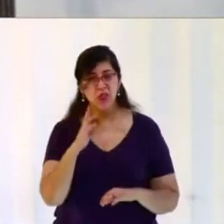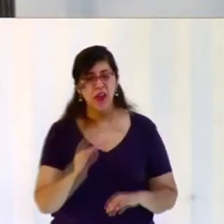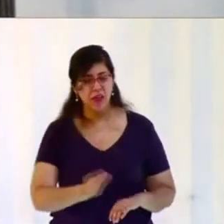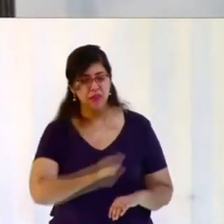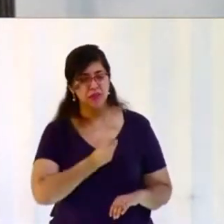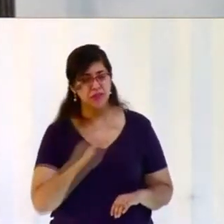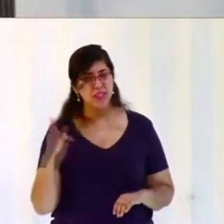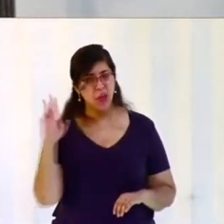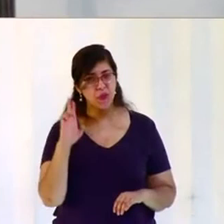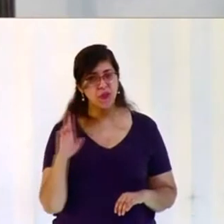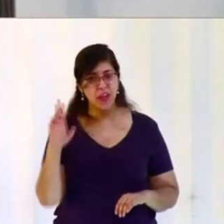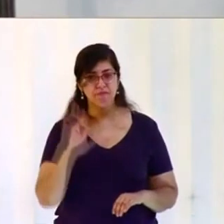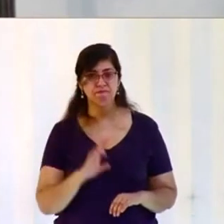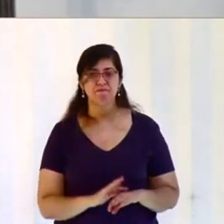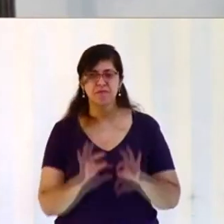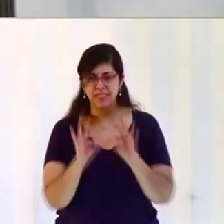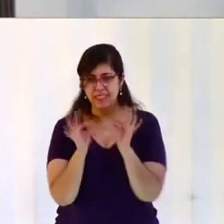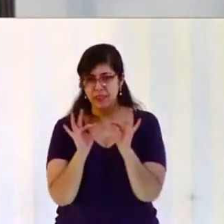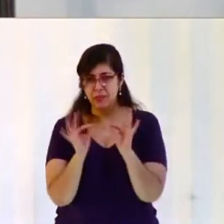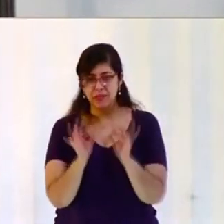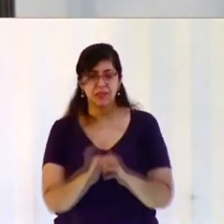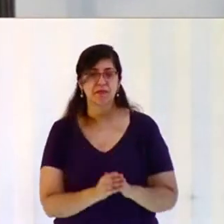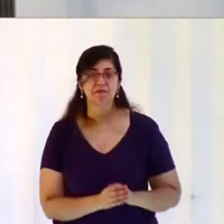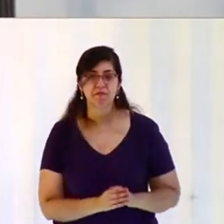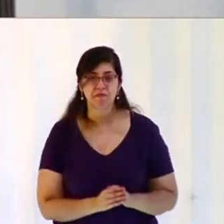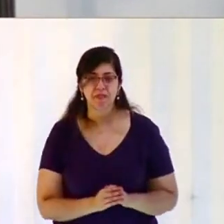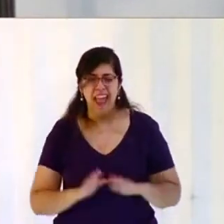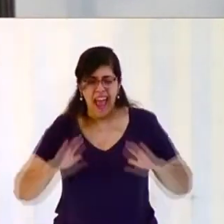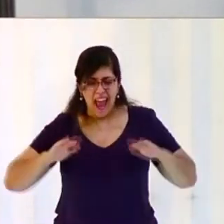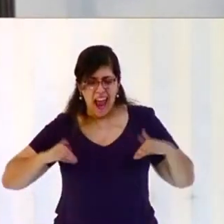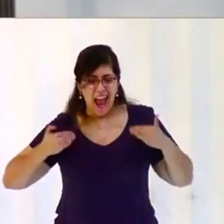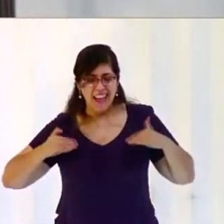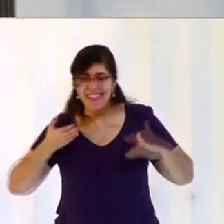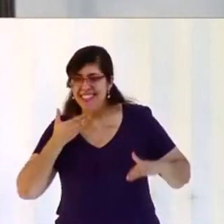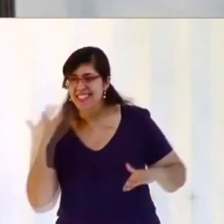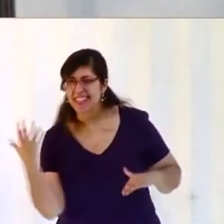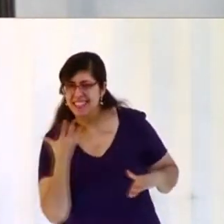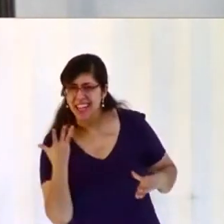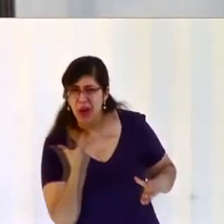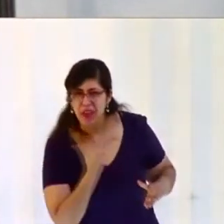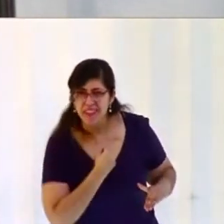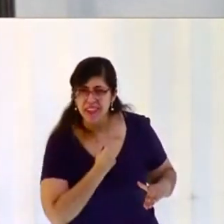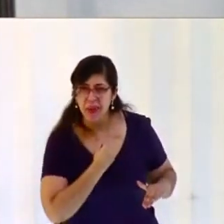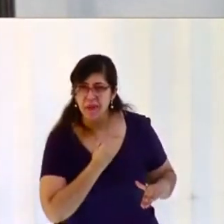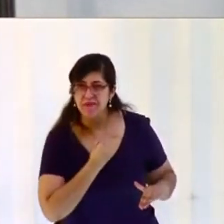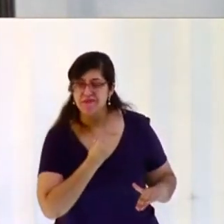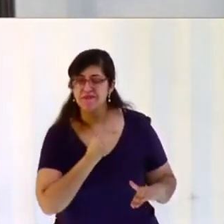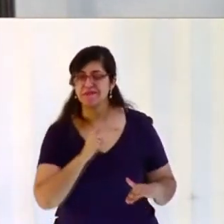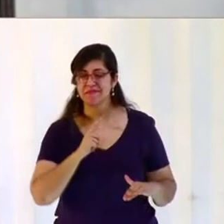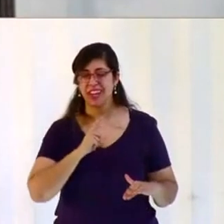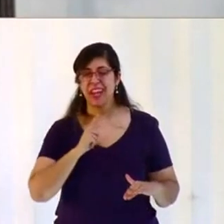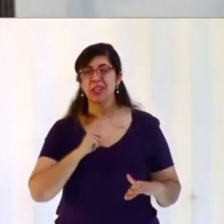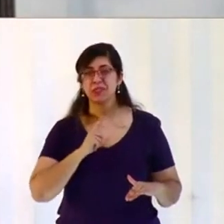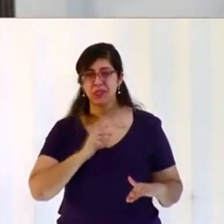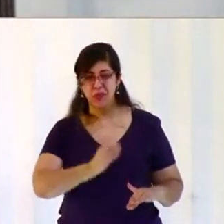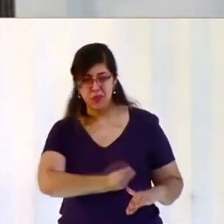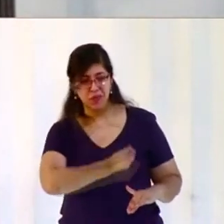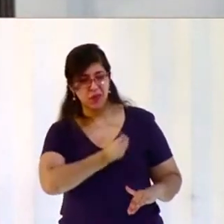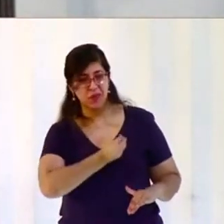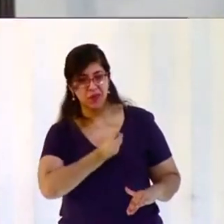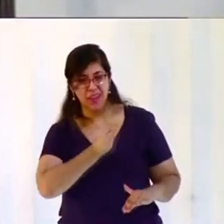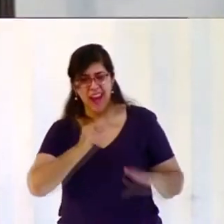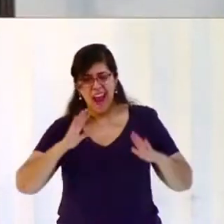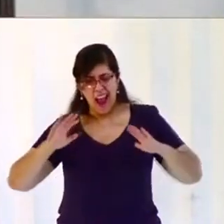muito simples. Meu irmão, a alegria da salvação é um privilégio nosso. Então, viver a alegria